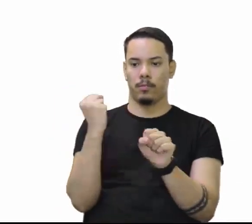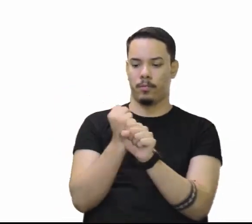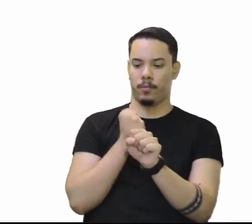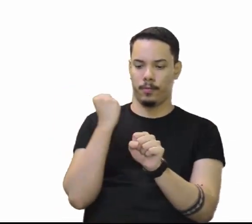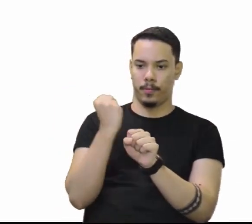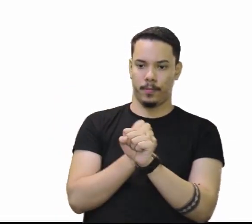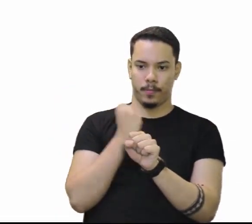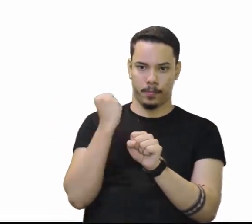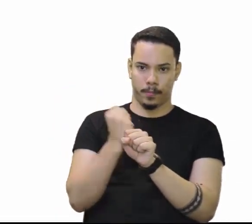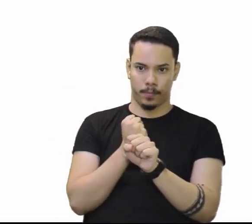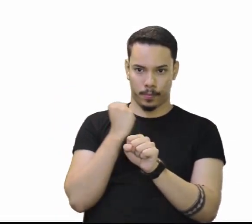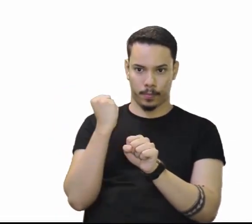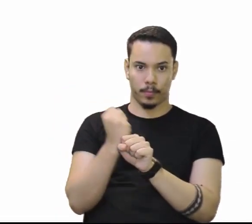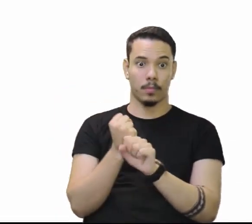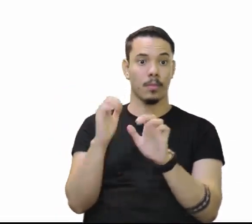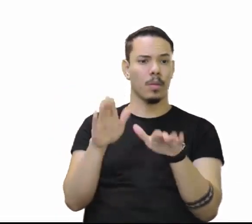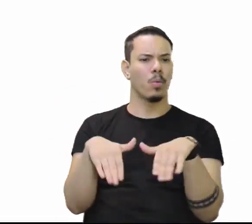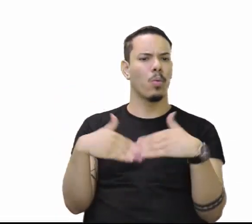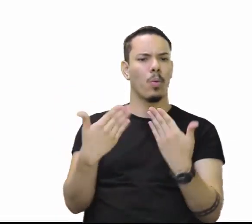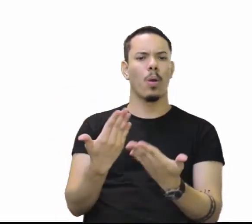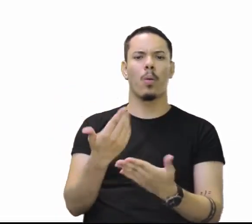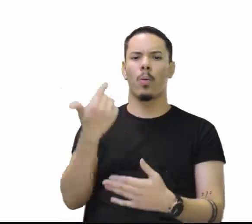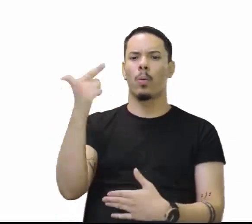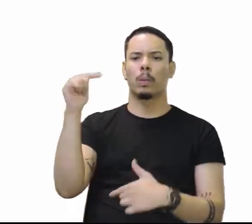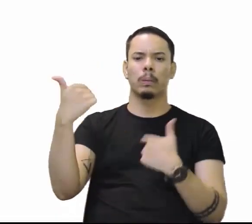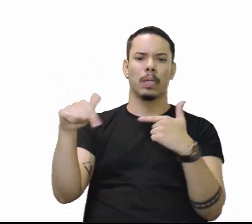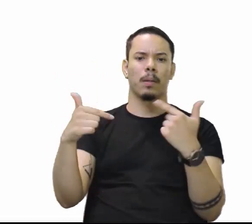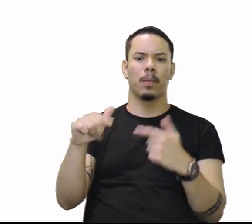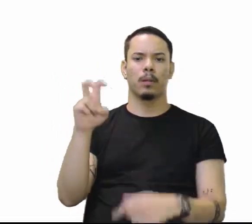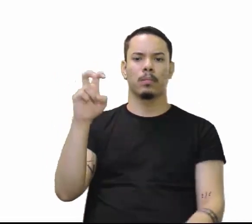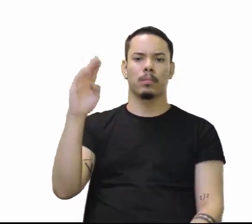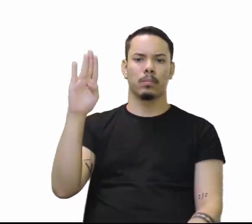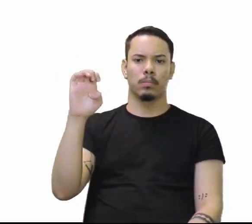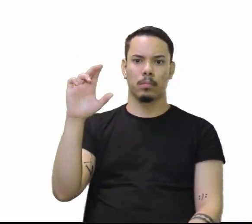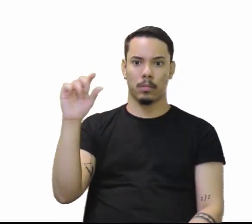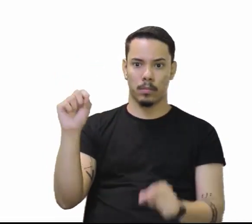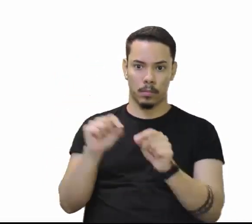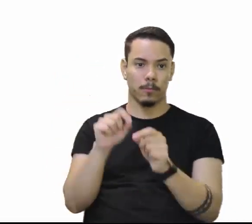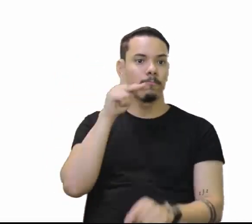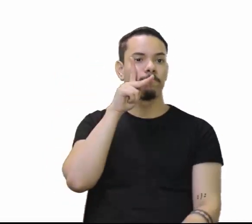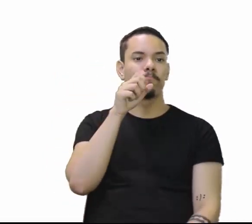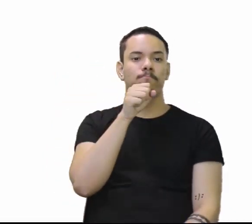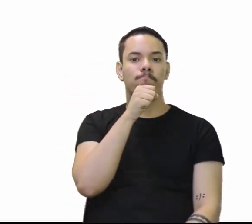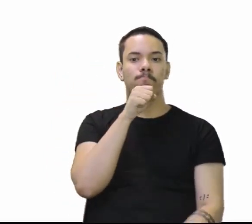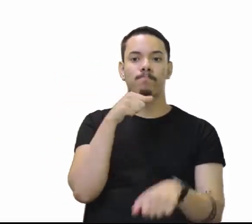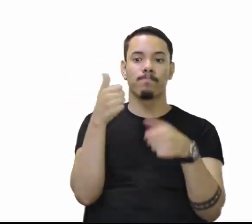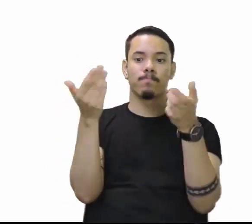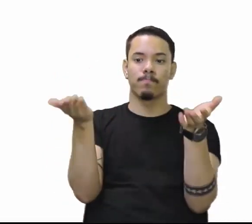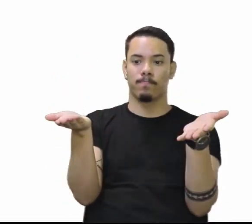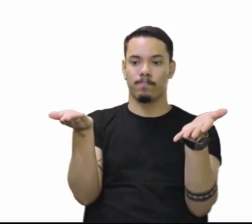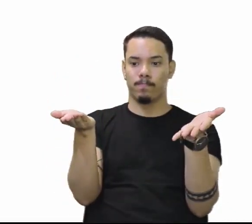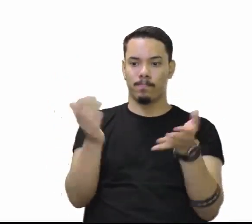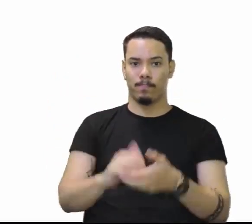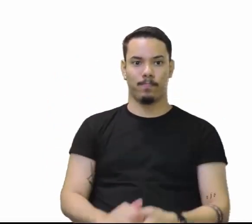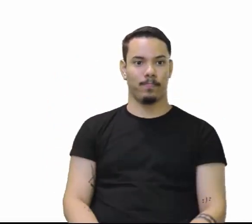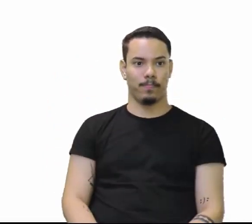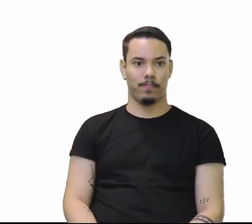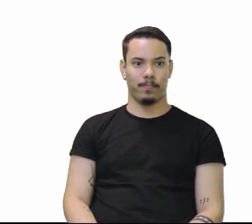Construção. Qual foi o outro trabalho realizado pelo 5º BEC aqui em Porto Velho?